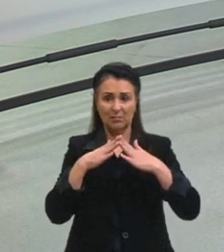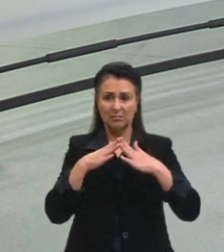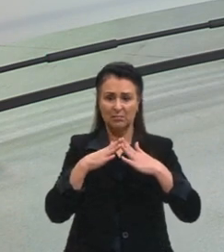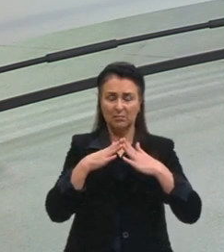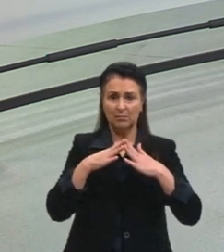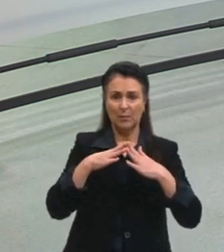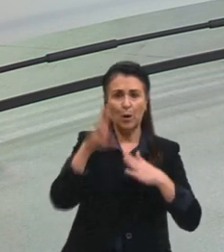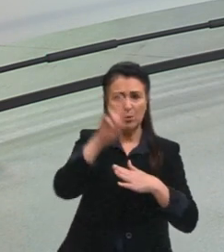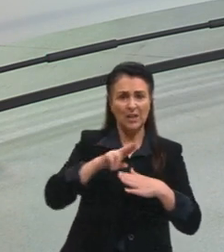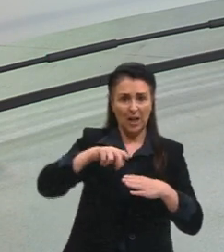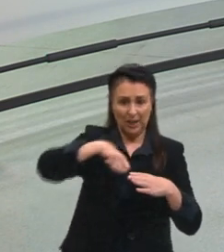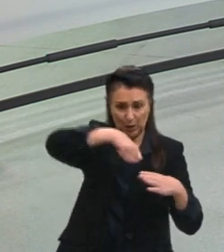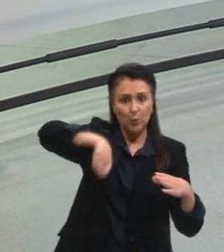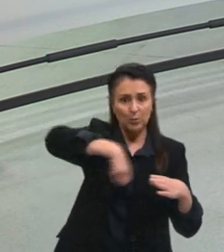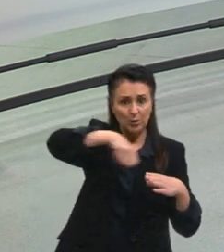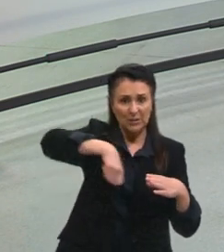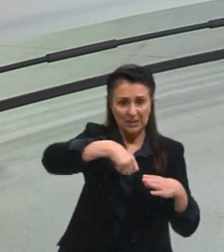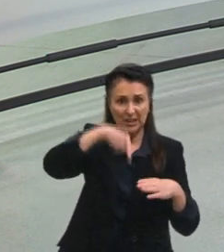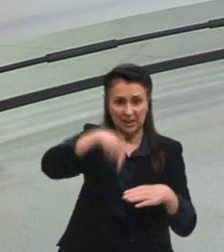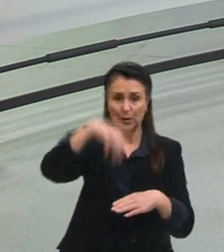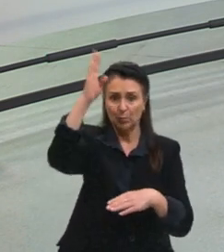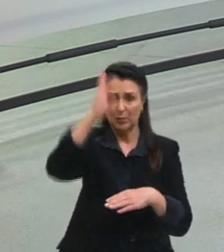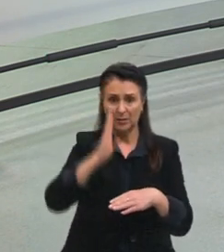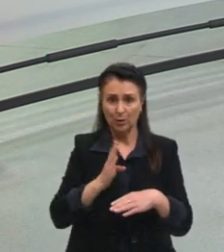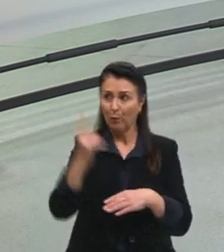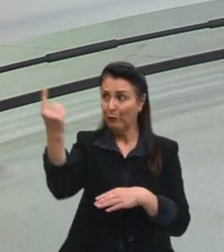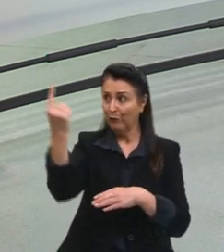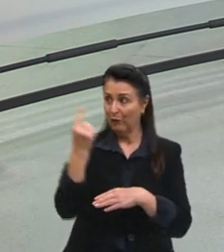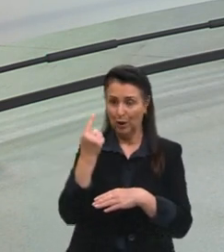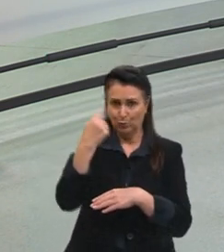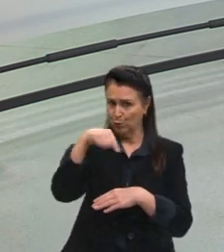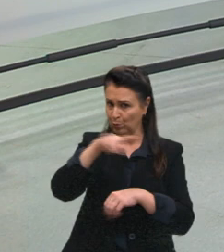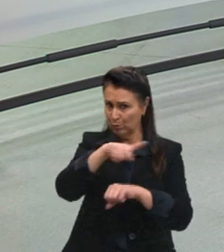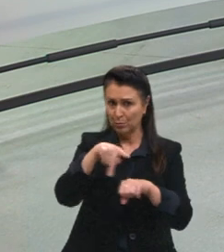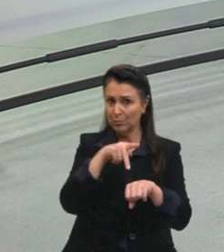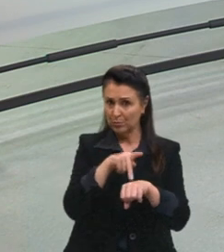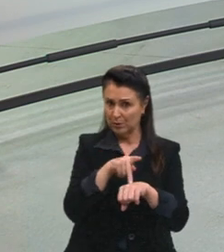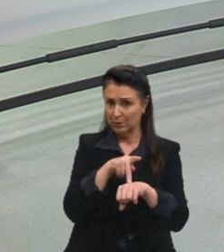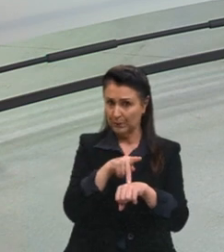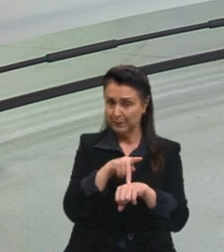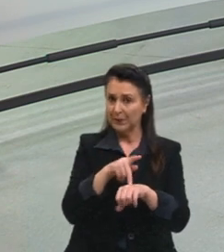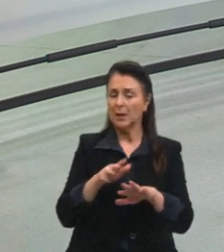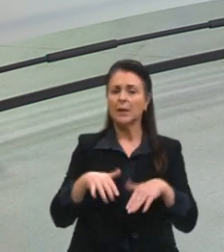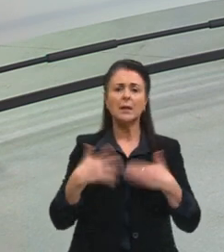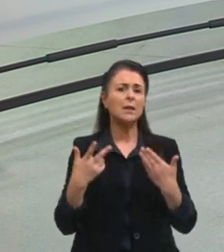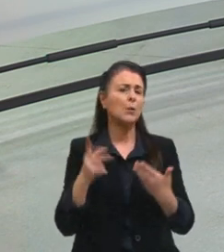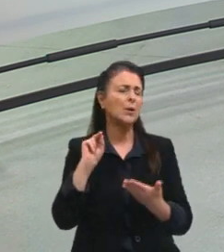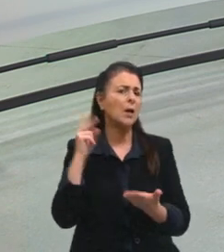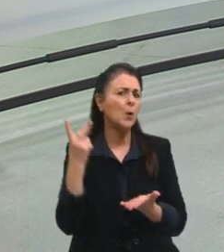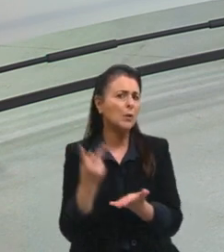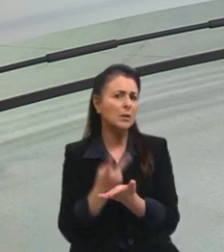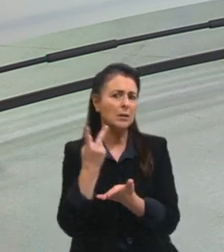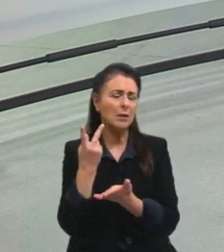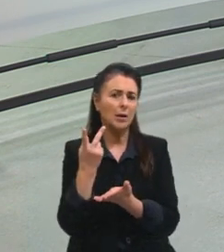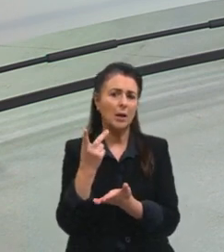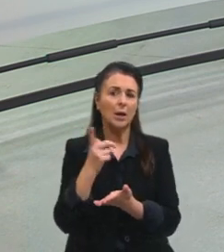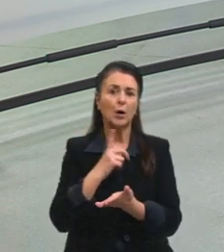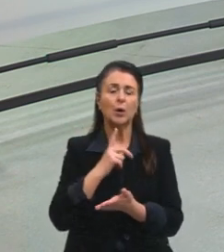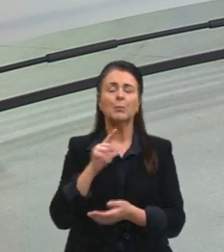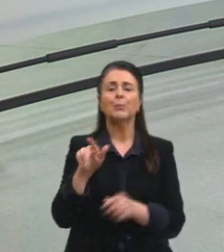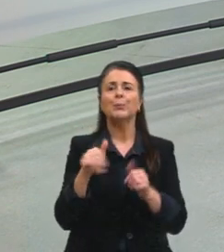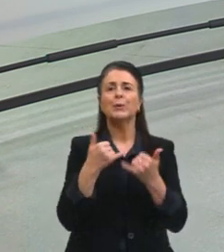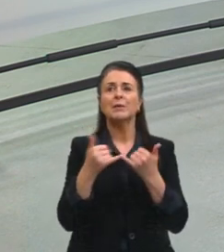o que acontece o que acontece acontece então que une o